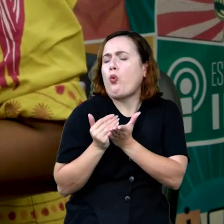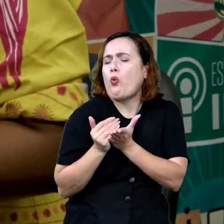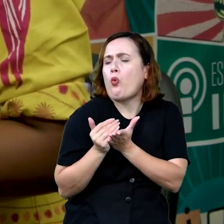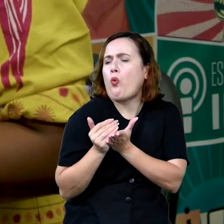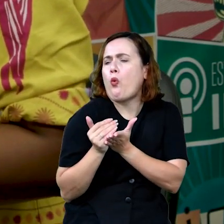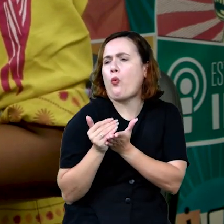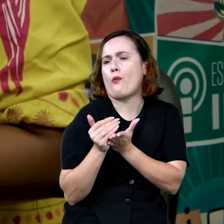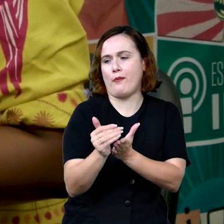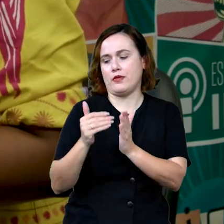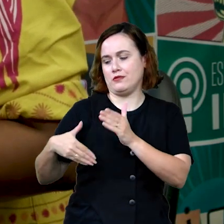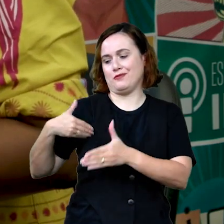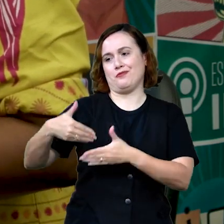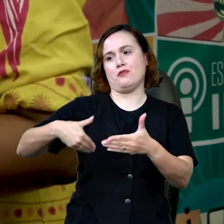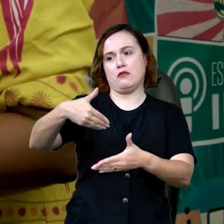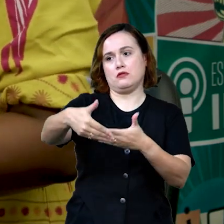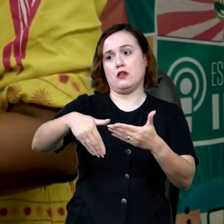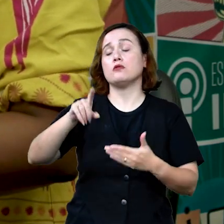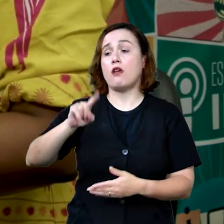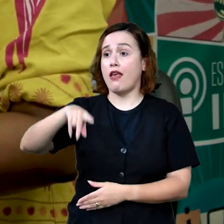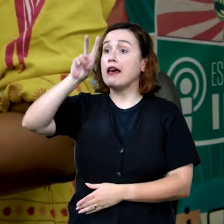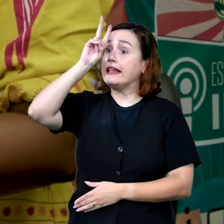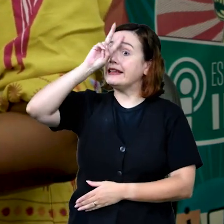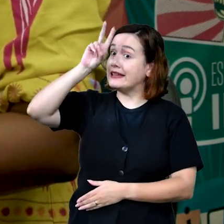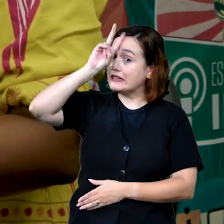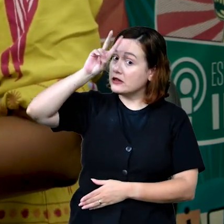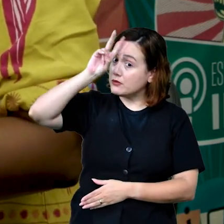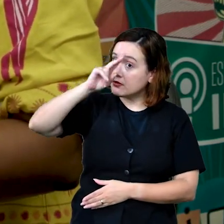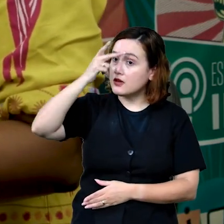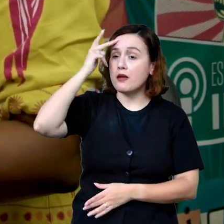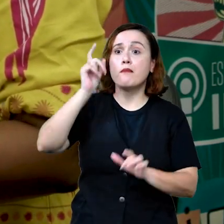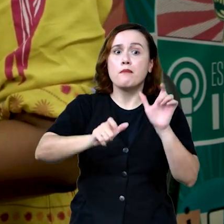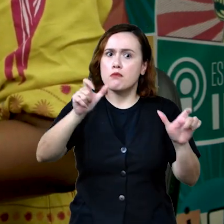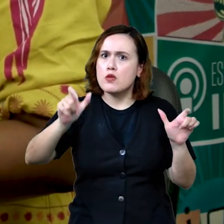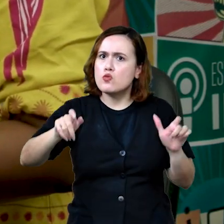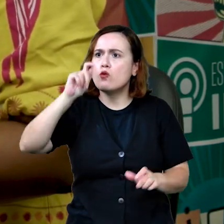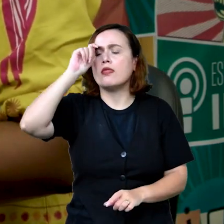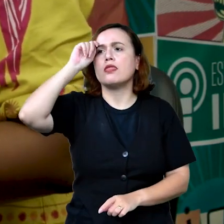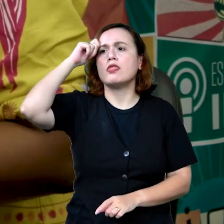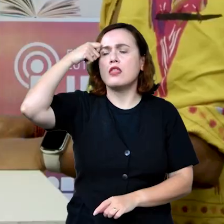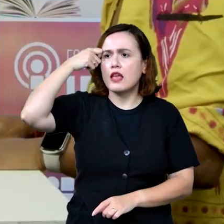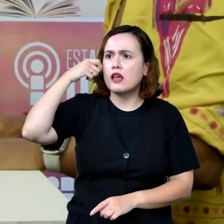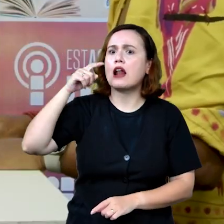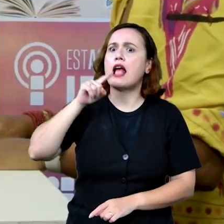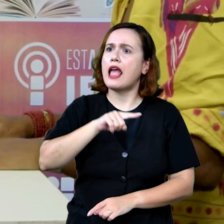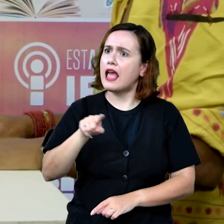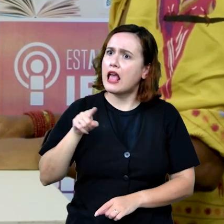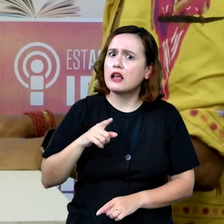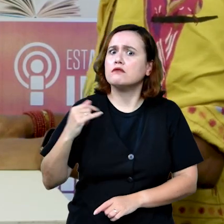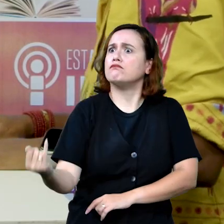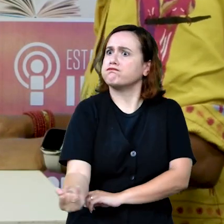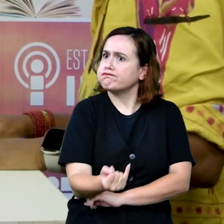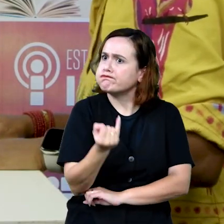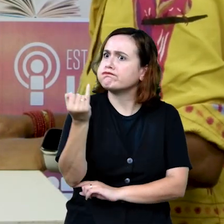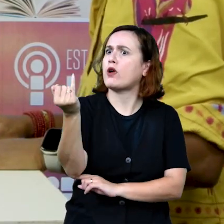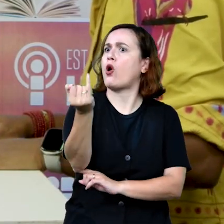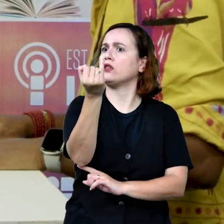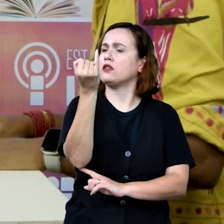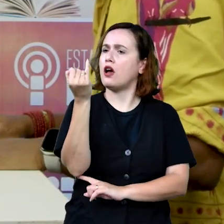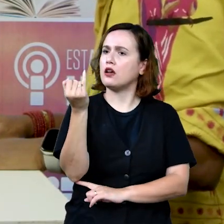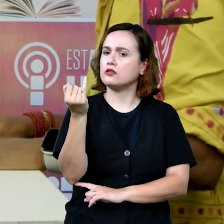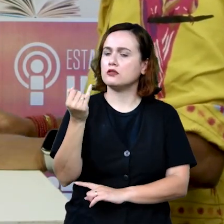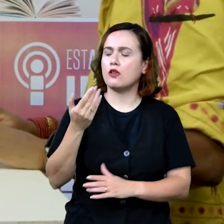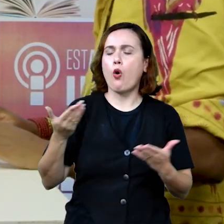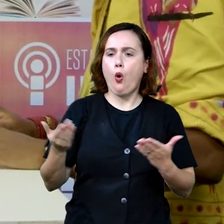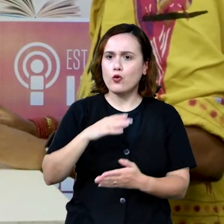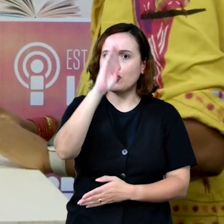é uma pontinha de um longo processo que a gente tem para lembrar que a população negra ela foi e é essencial para o